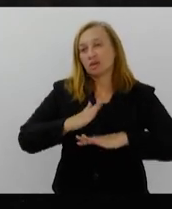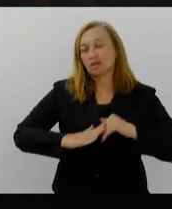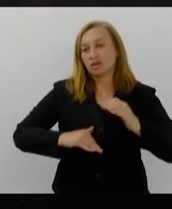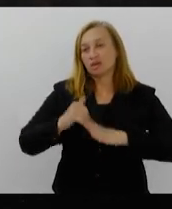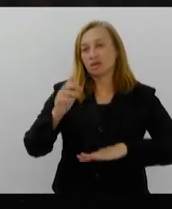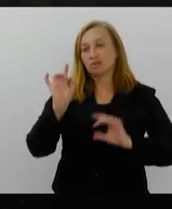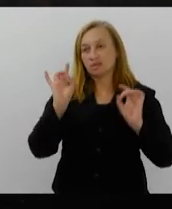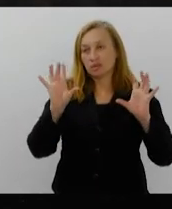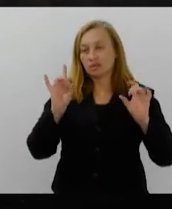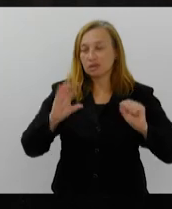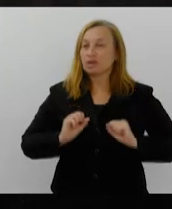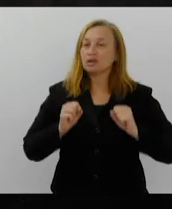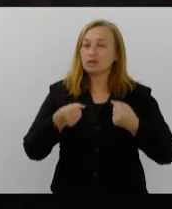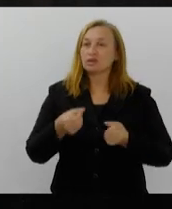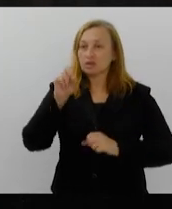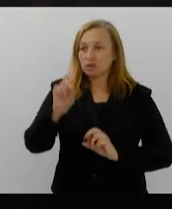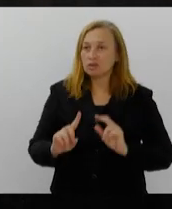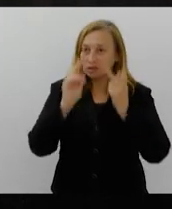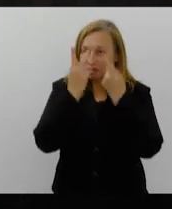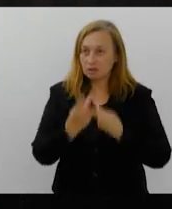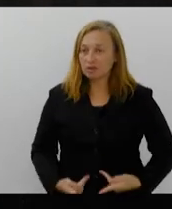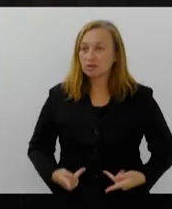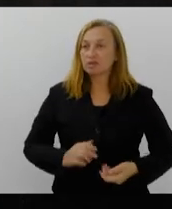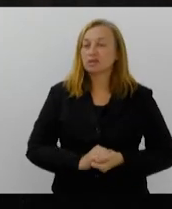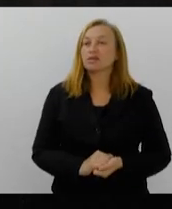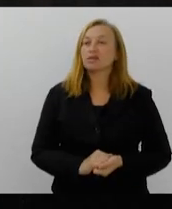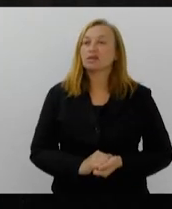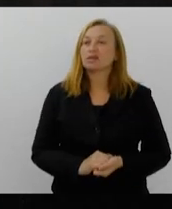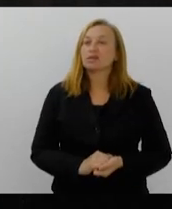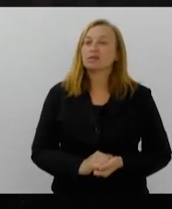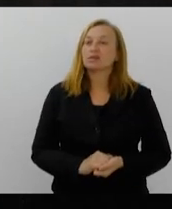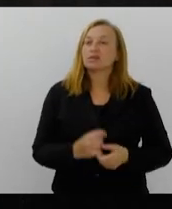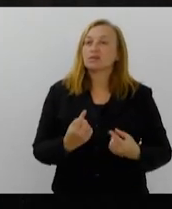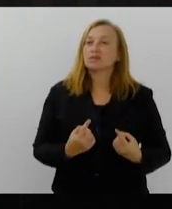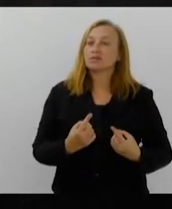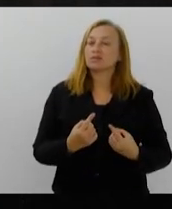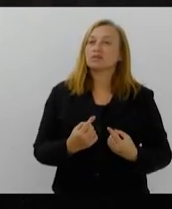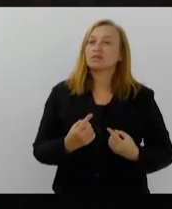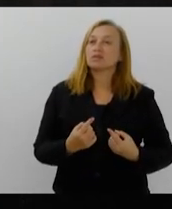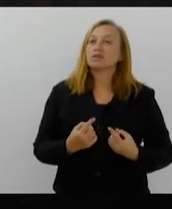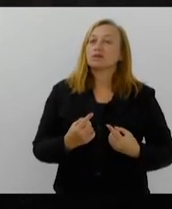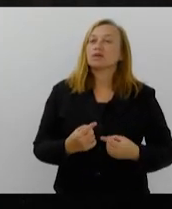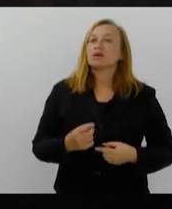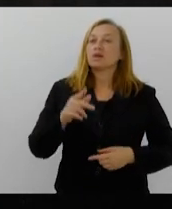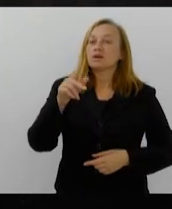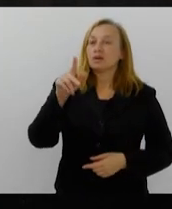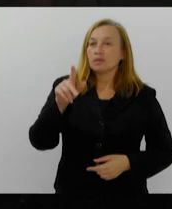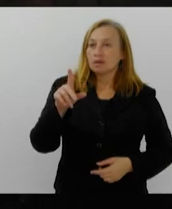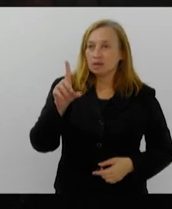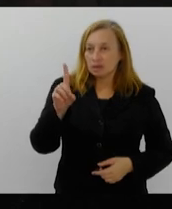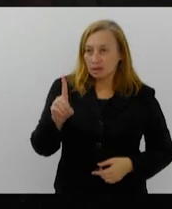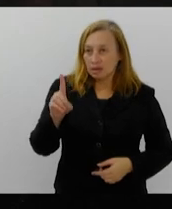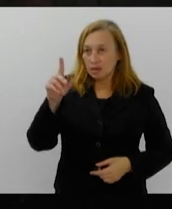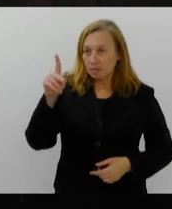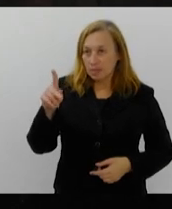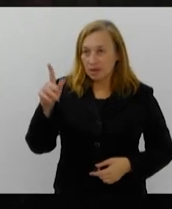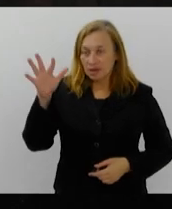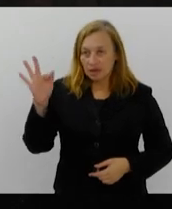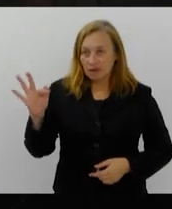e defensoras de direitos humanos, impetraram a DPF 635 no STF. Uma DPF que